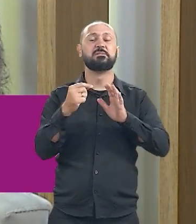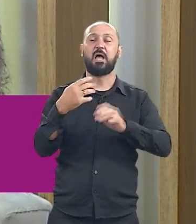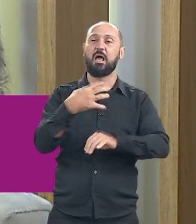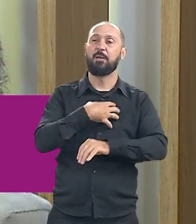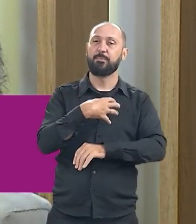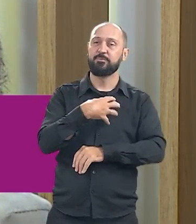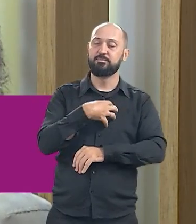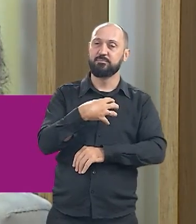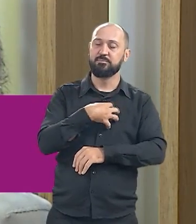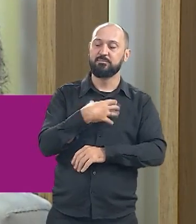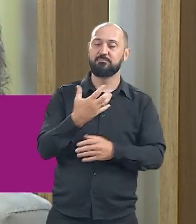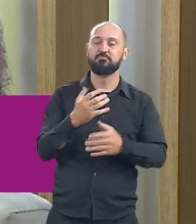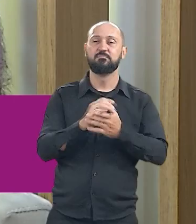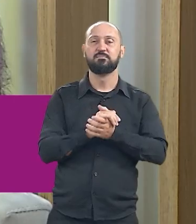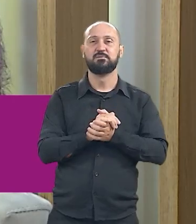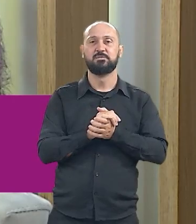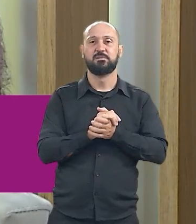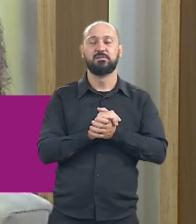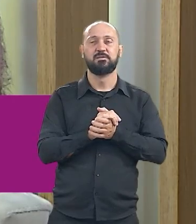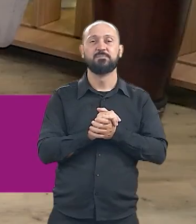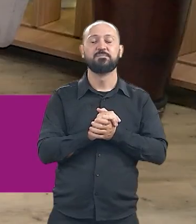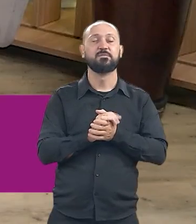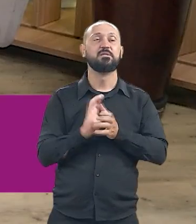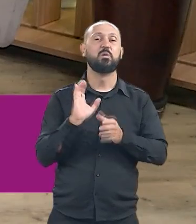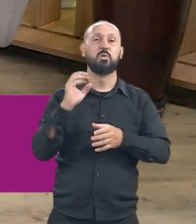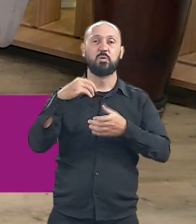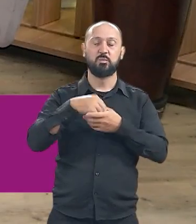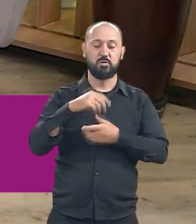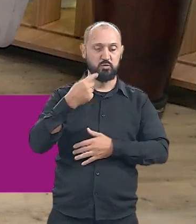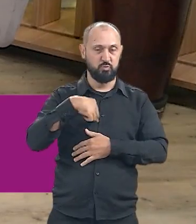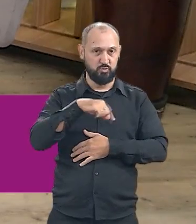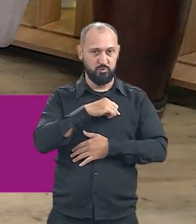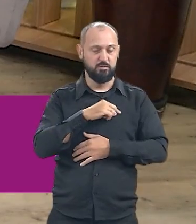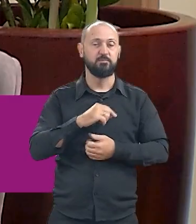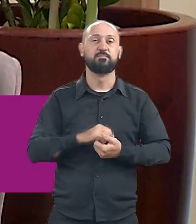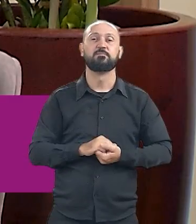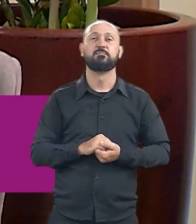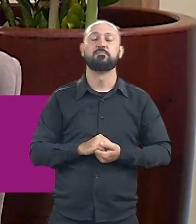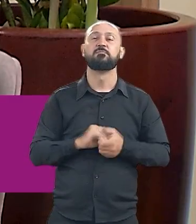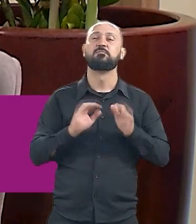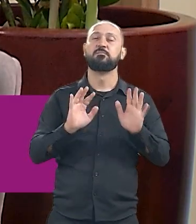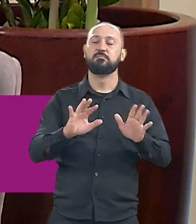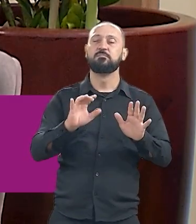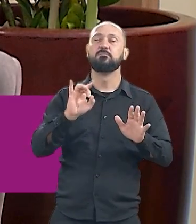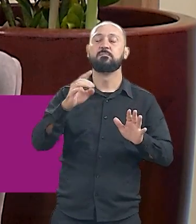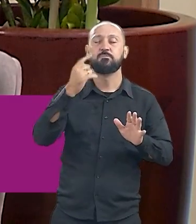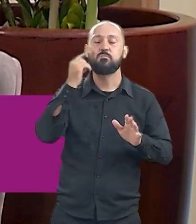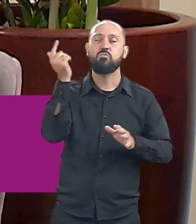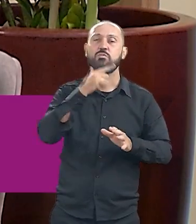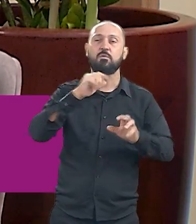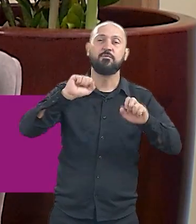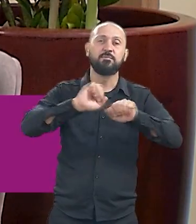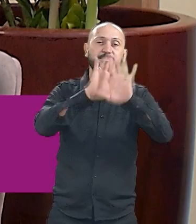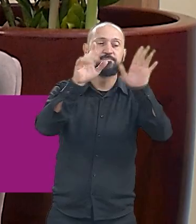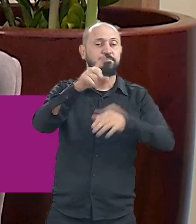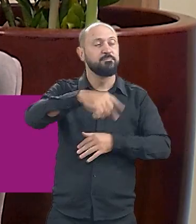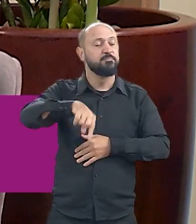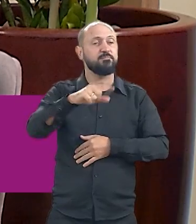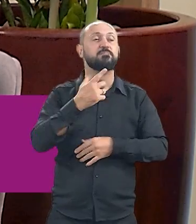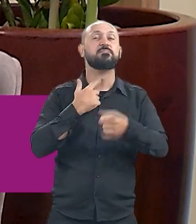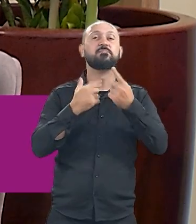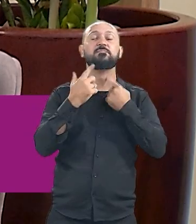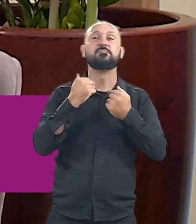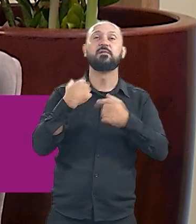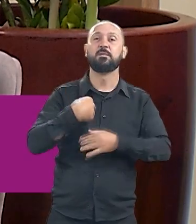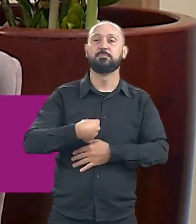sentimento que está dentro de nós. Então, só para a gente deixar claro aqui para as pessoas que se interessarem em participar, em ser um